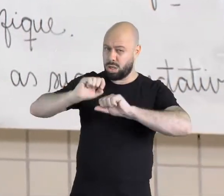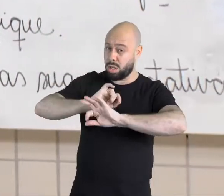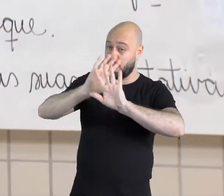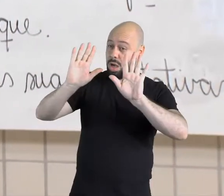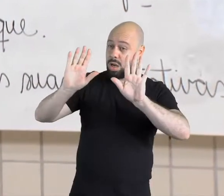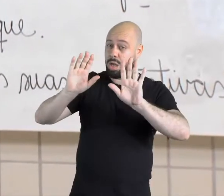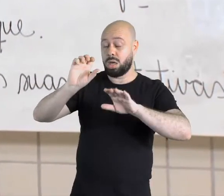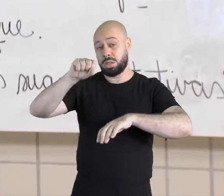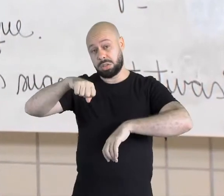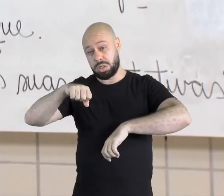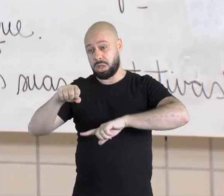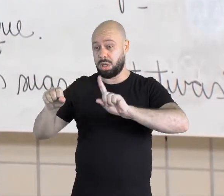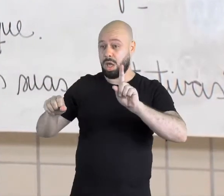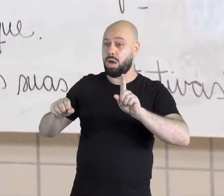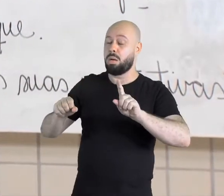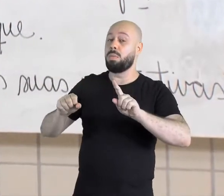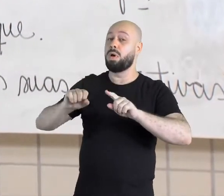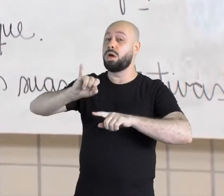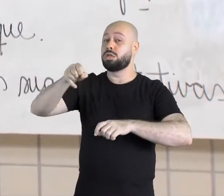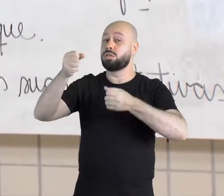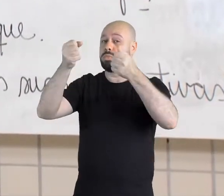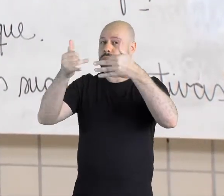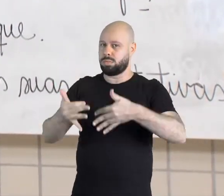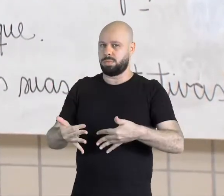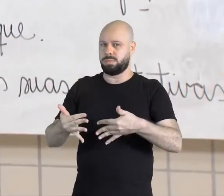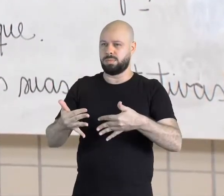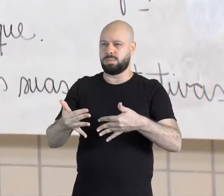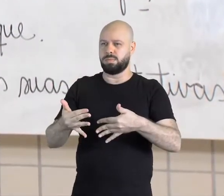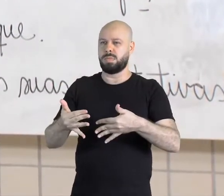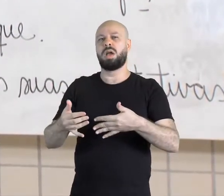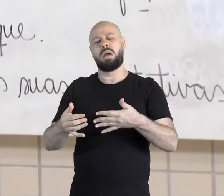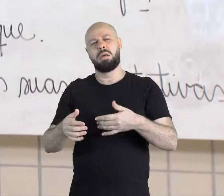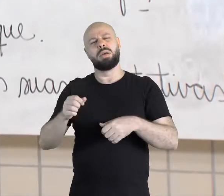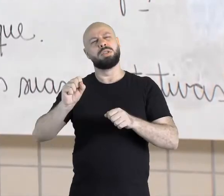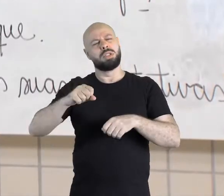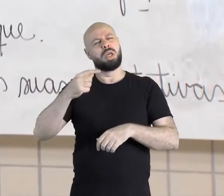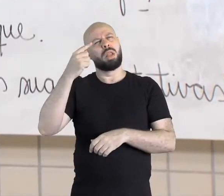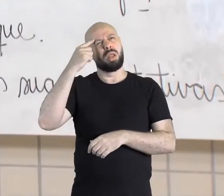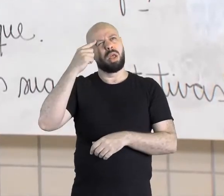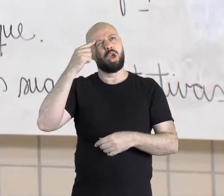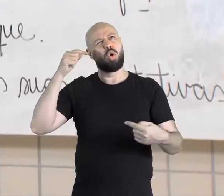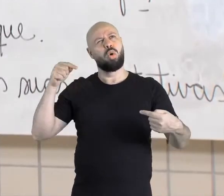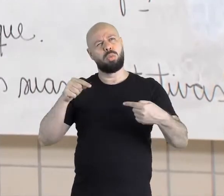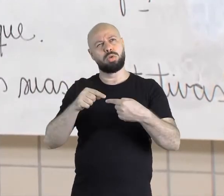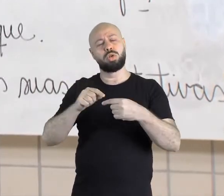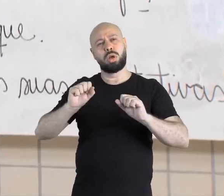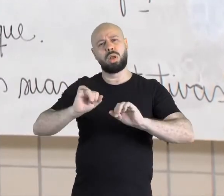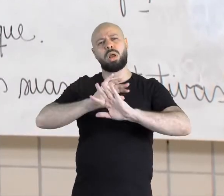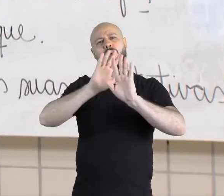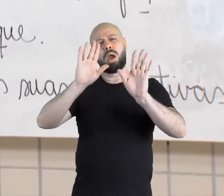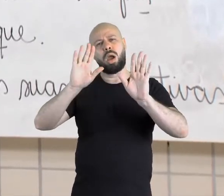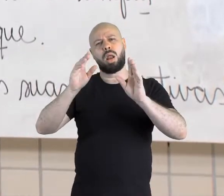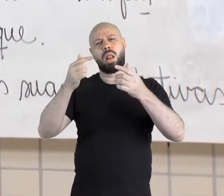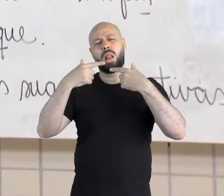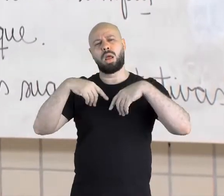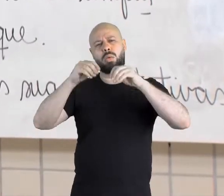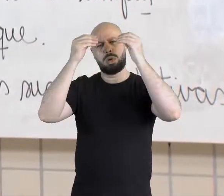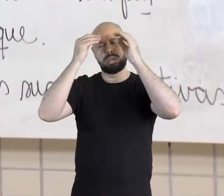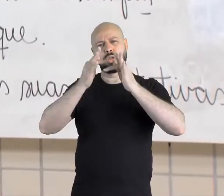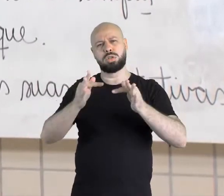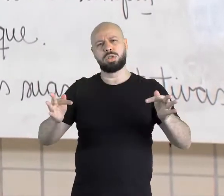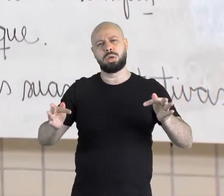Sim ou não e justifica. Sim, entendi. Ele foi objetivo, foi claro, uma linguagem simples, de